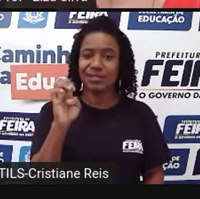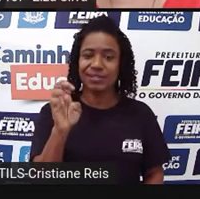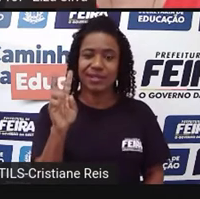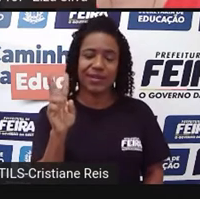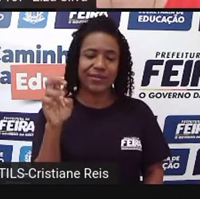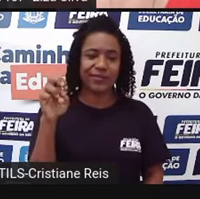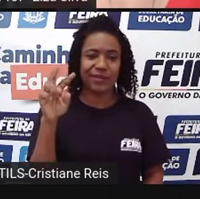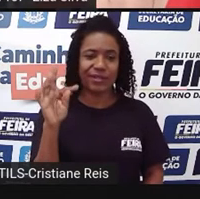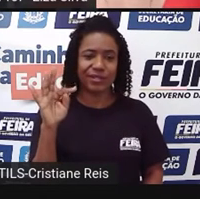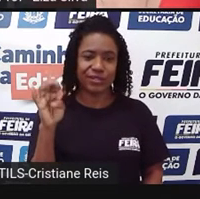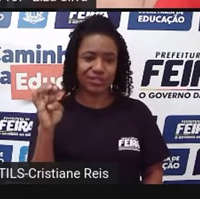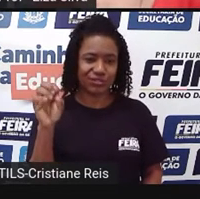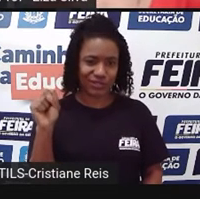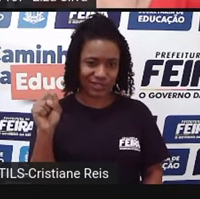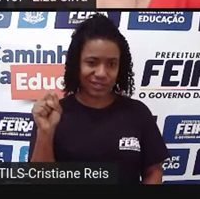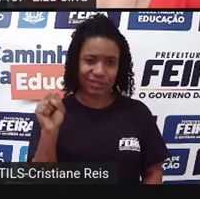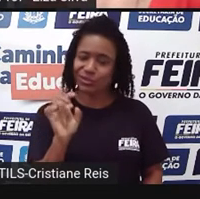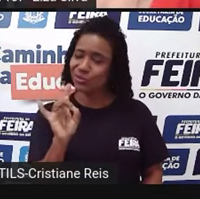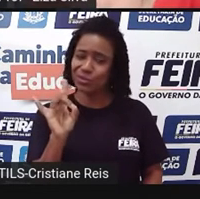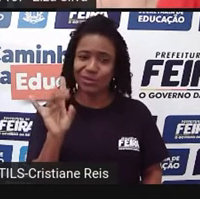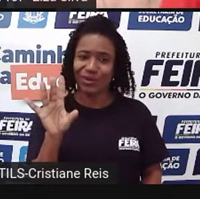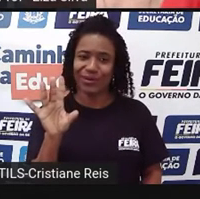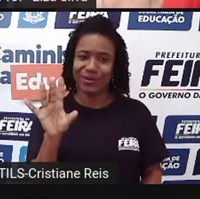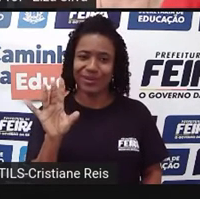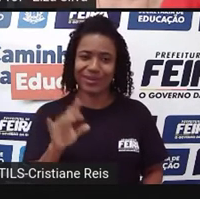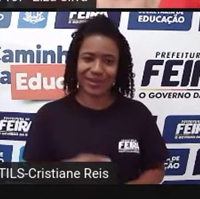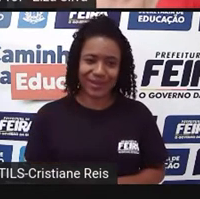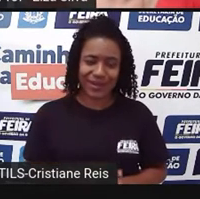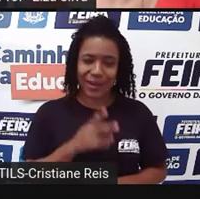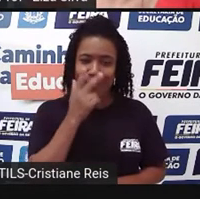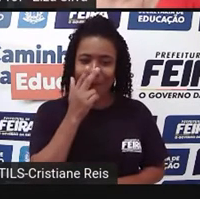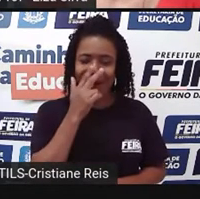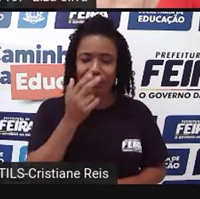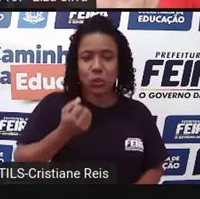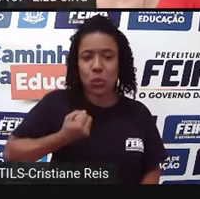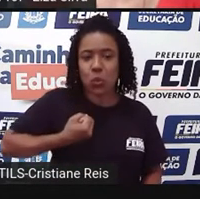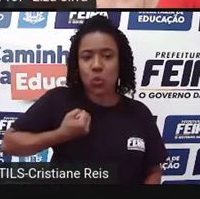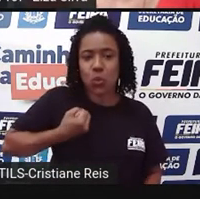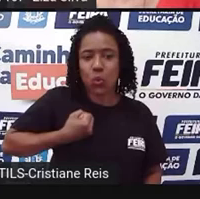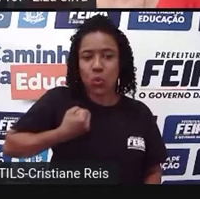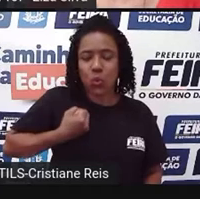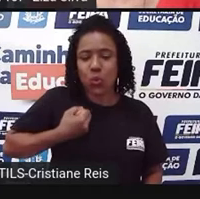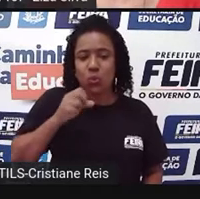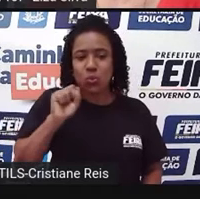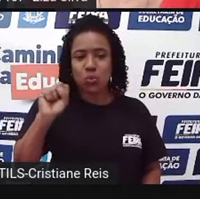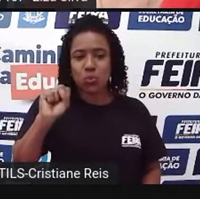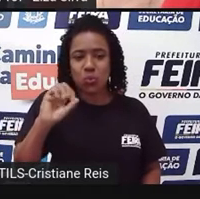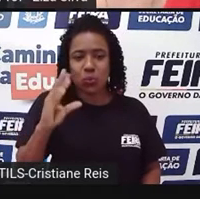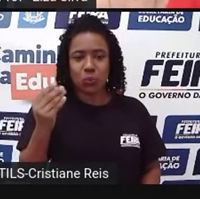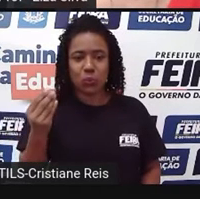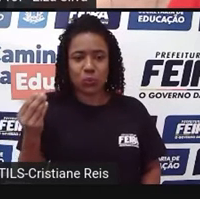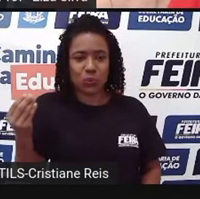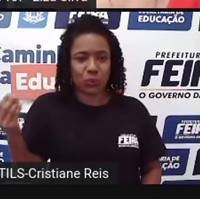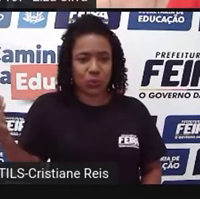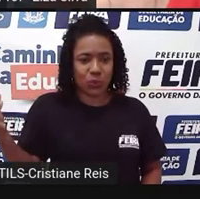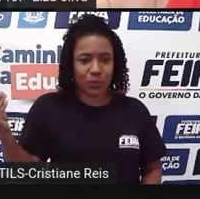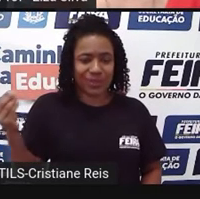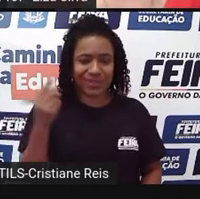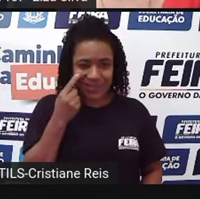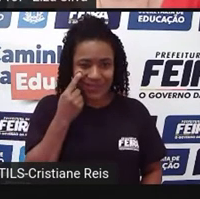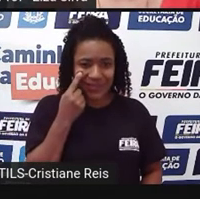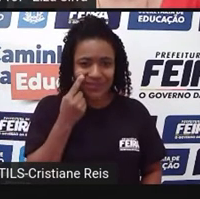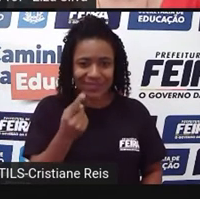como se nós fôssemos pluralizar o número Observe que o número 50 effect